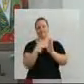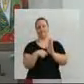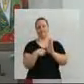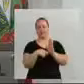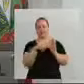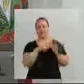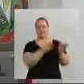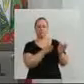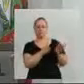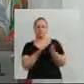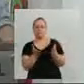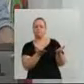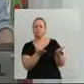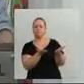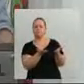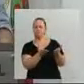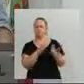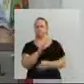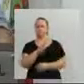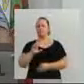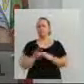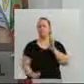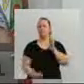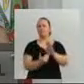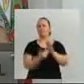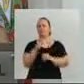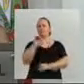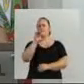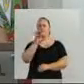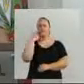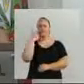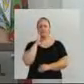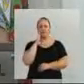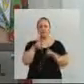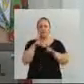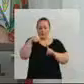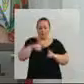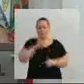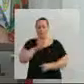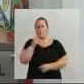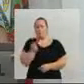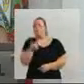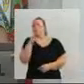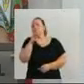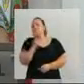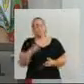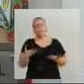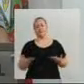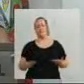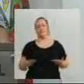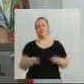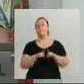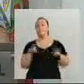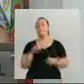que poderia ser em Blumenau de até 90 dias. Foi de 30 dias, ou quase 30 dias, porém é